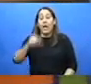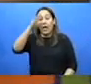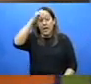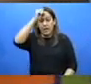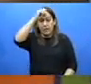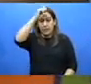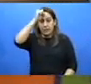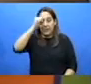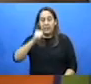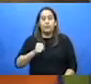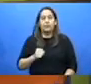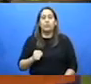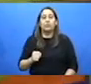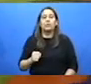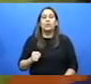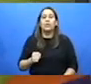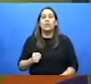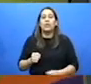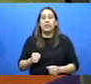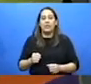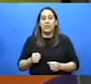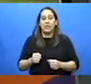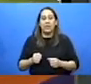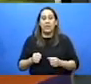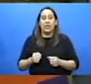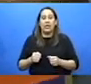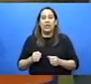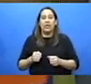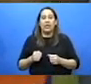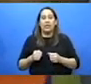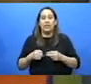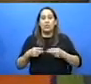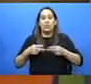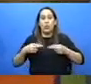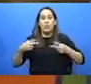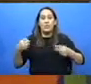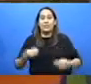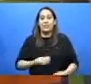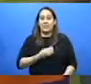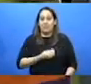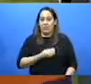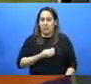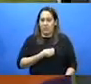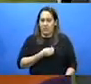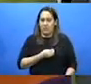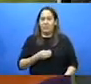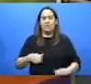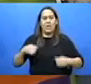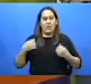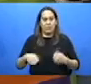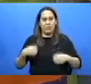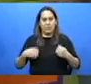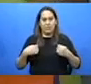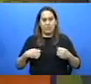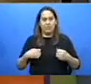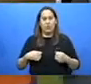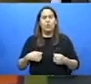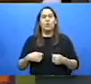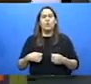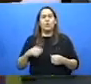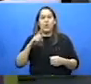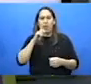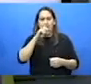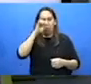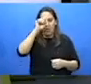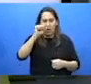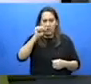que todo ser vivo precisa o quê? De energia para manter tudo funcionando, né?